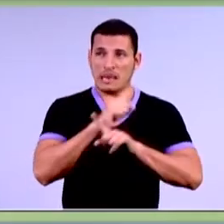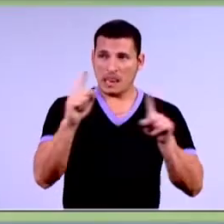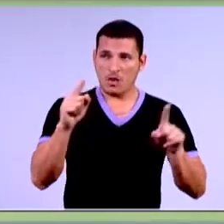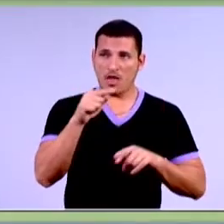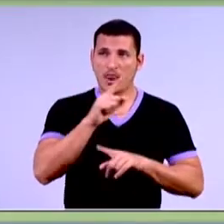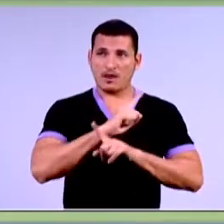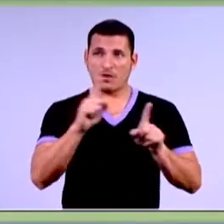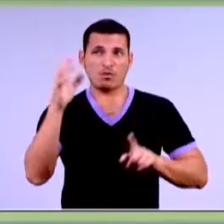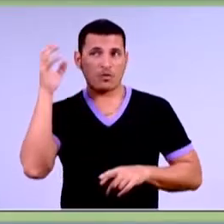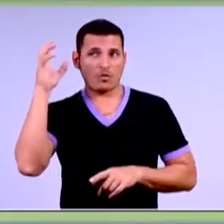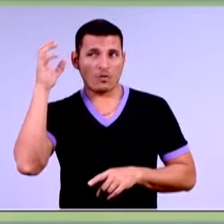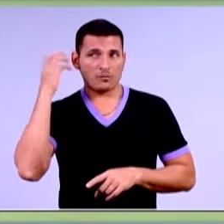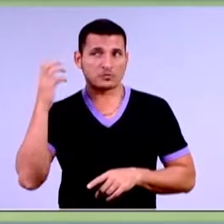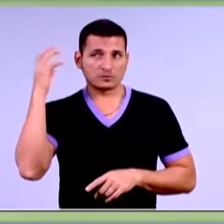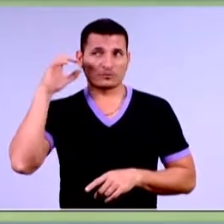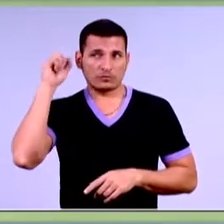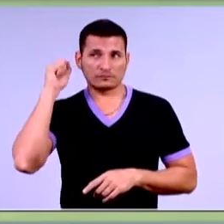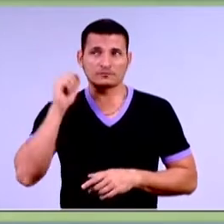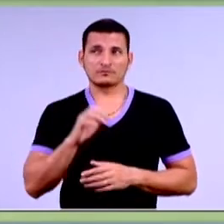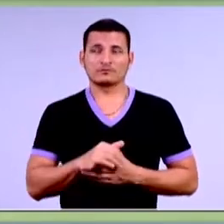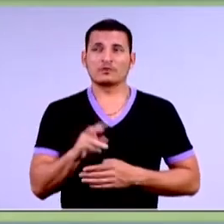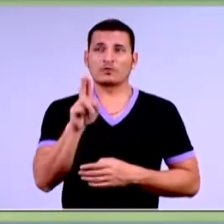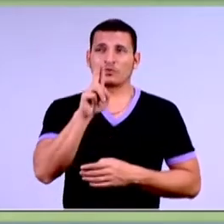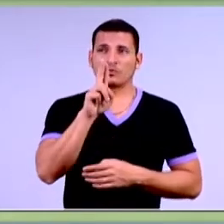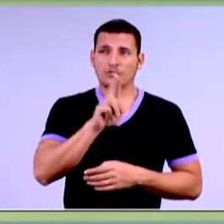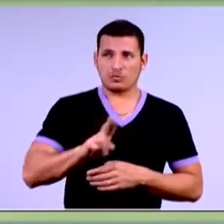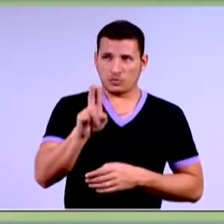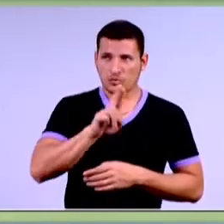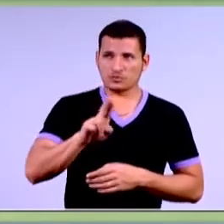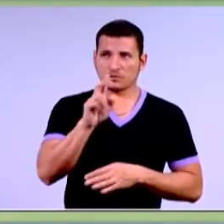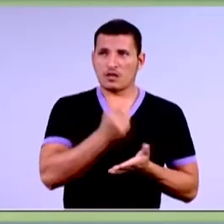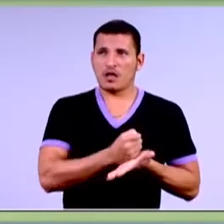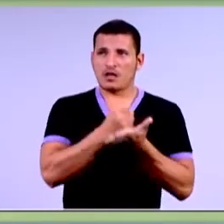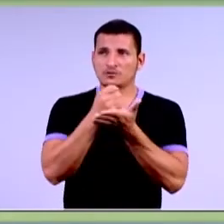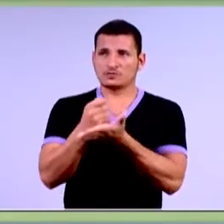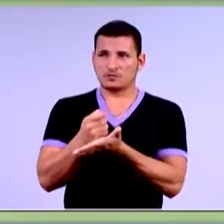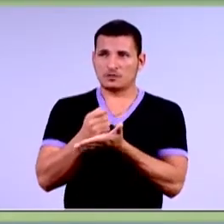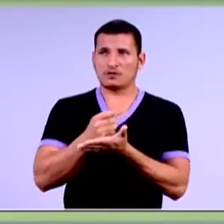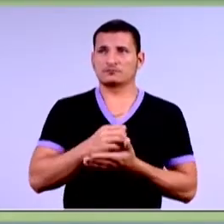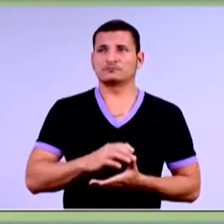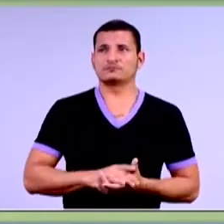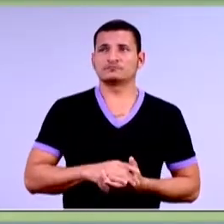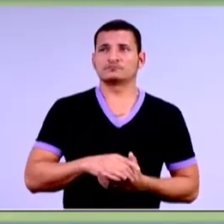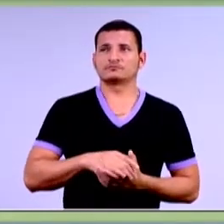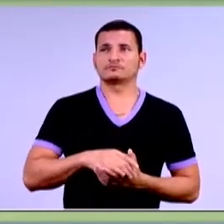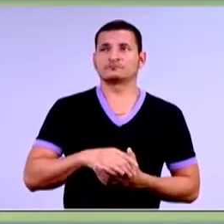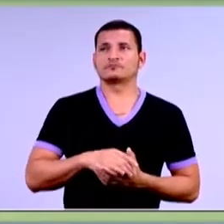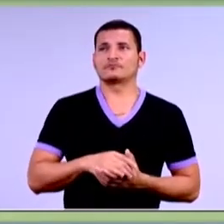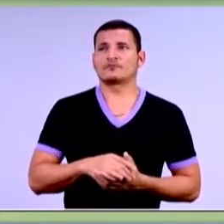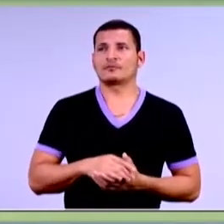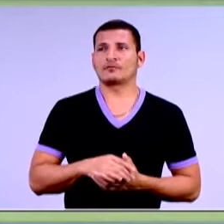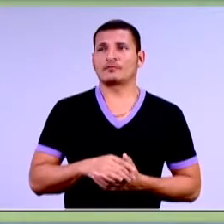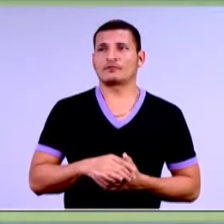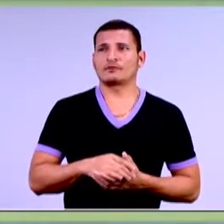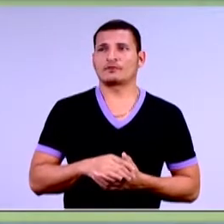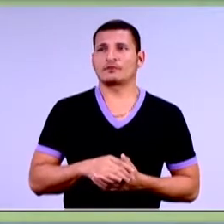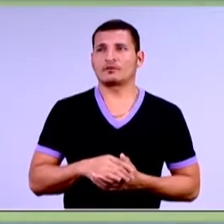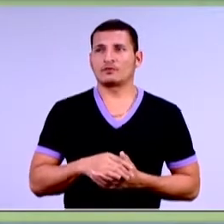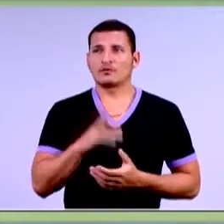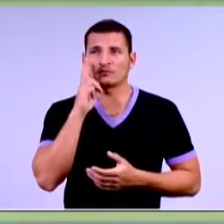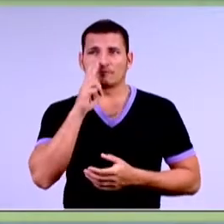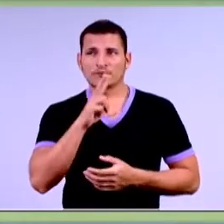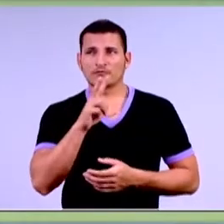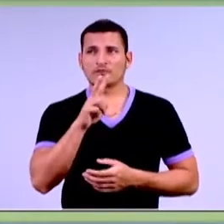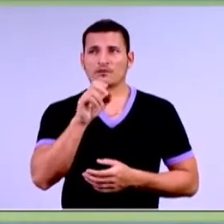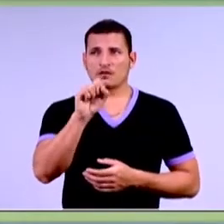presente eu uso o auxiliar dams das leis anti music observe que o verbo agora não